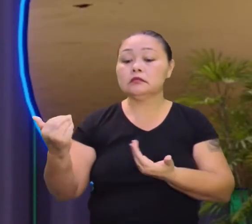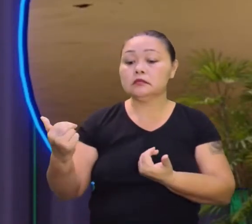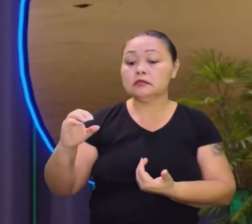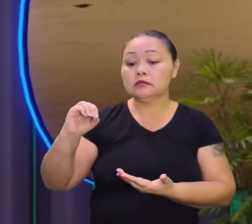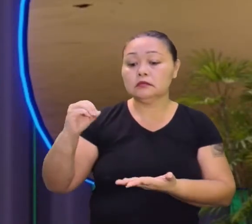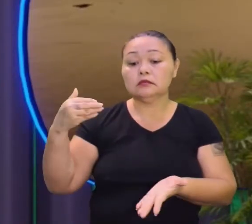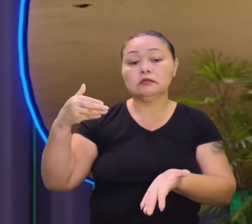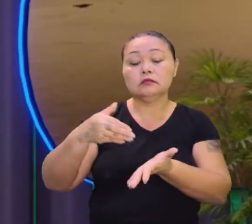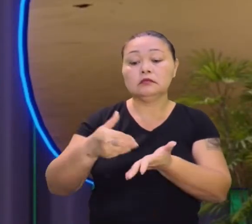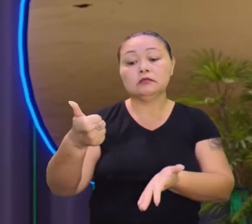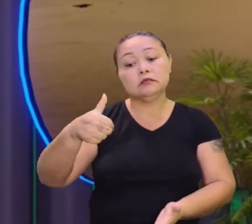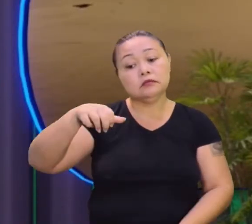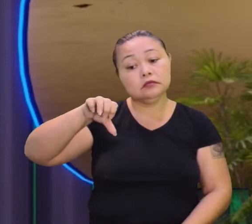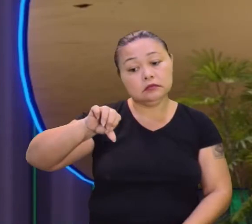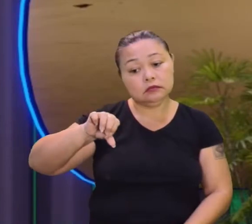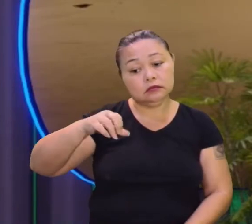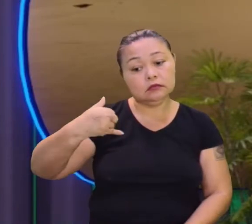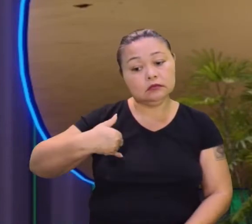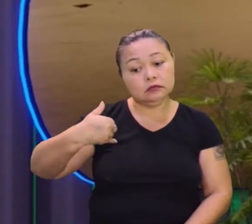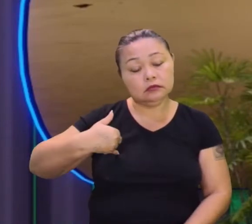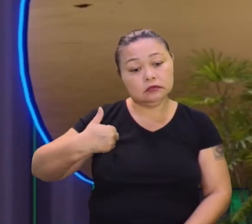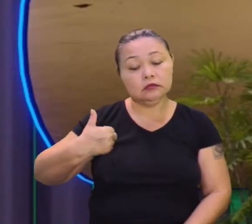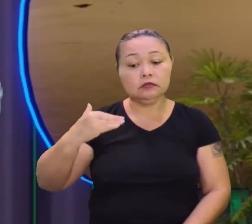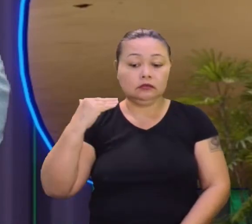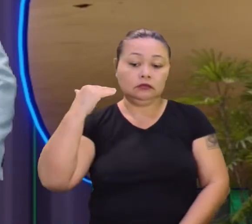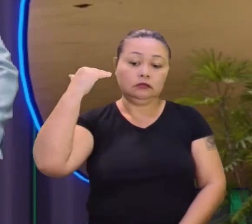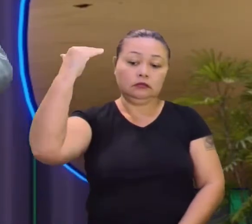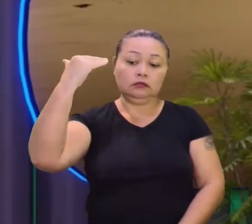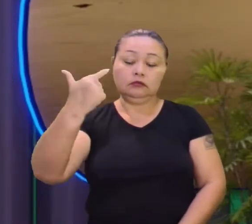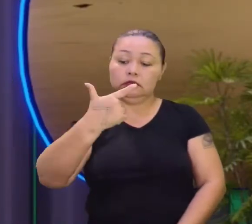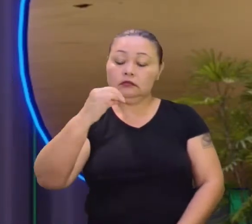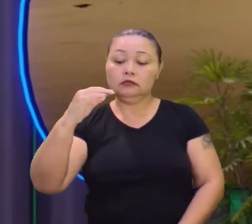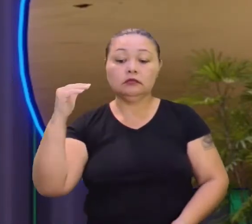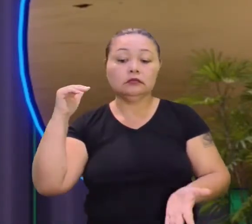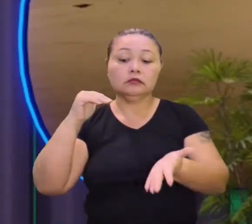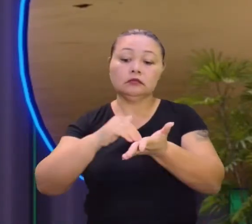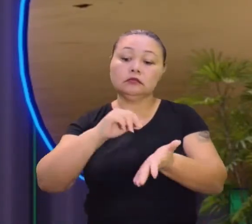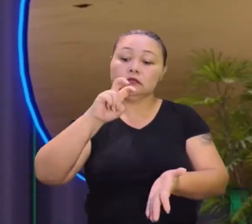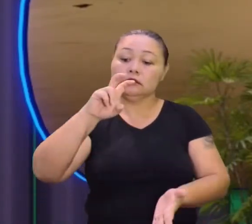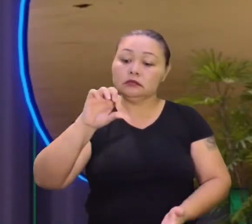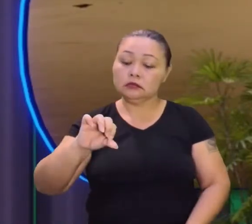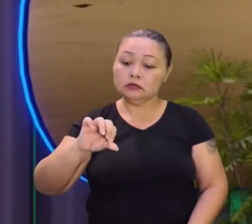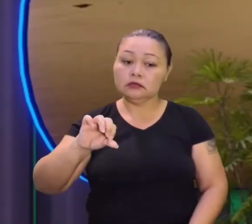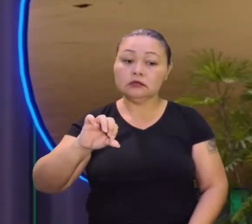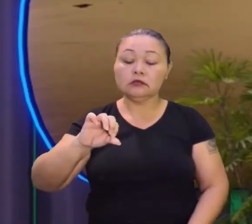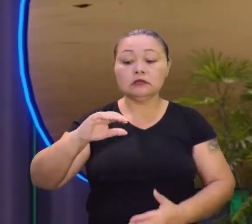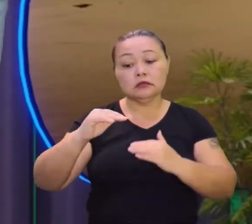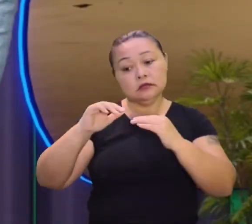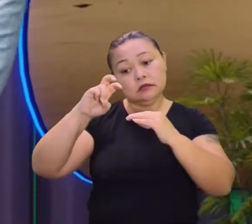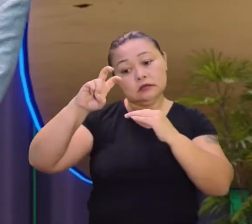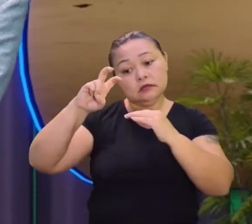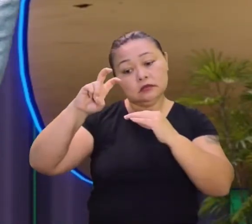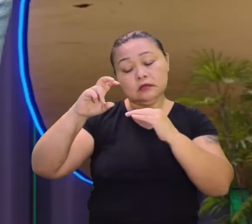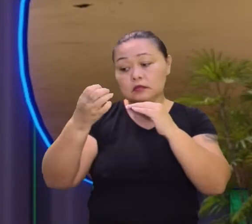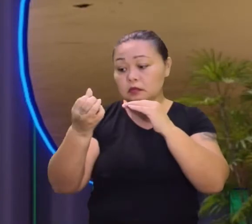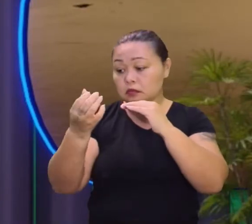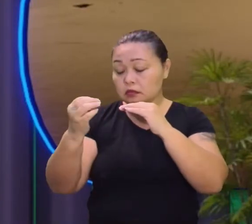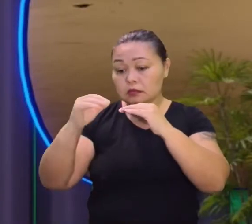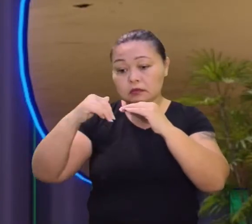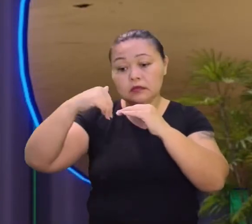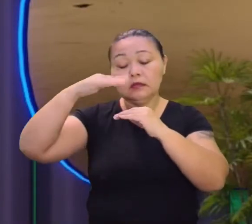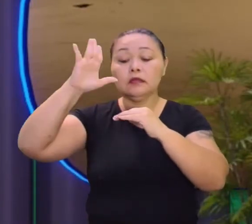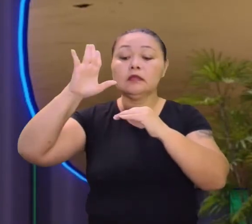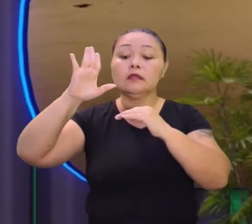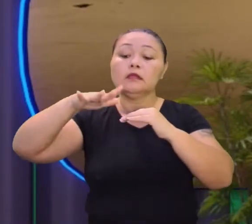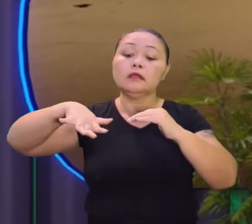jovens é de 0 a 19 anos, adulto de 20 a 59 anos e acima de 60 anos